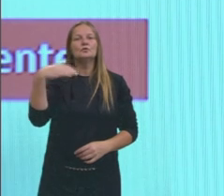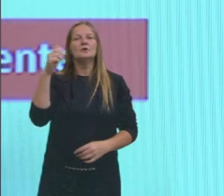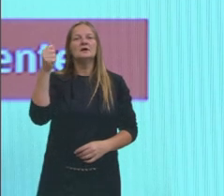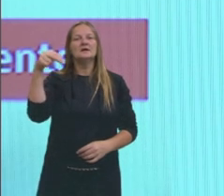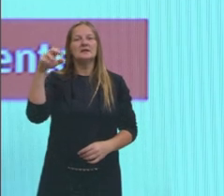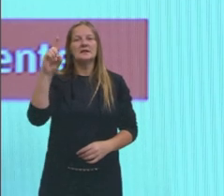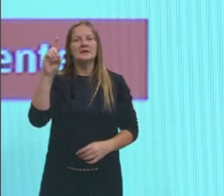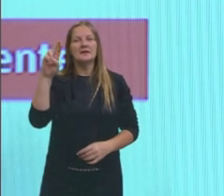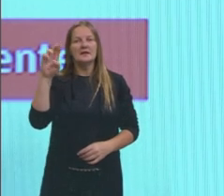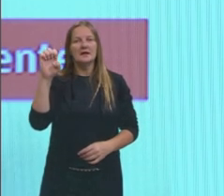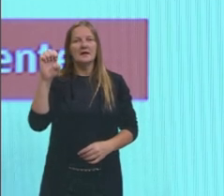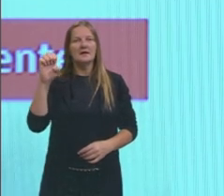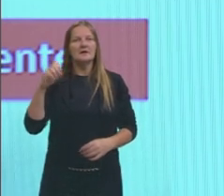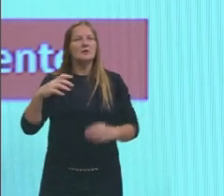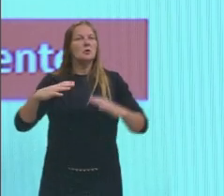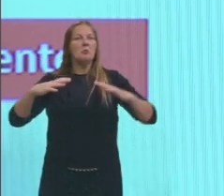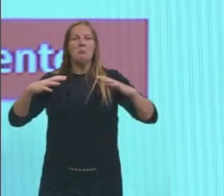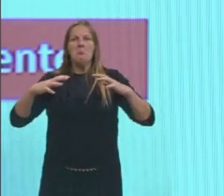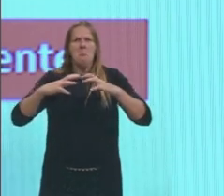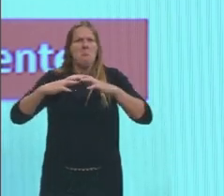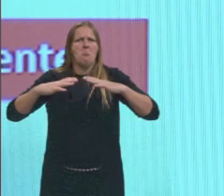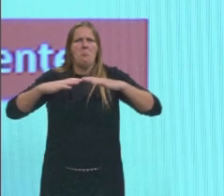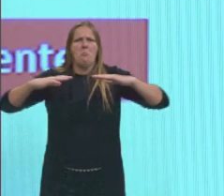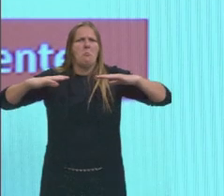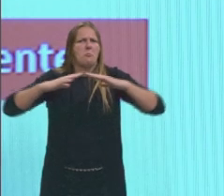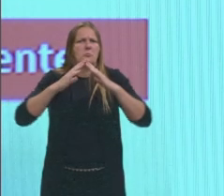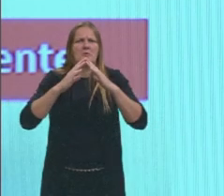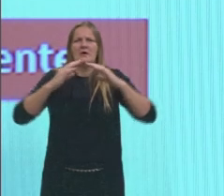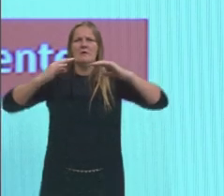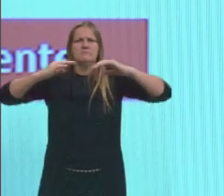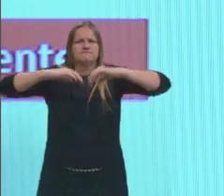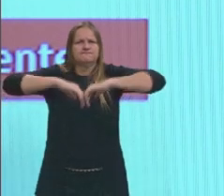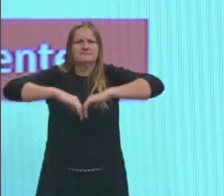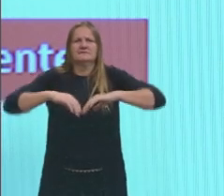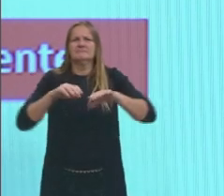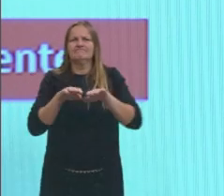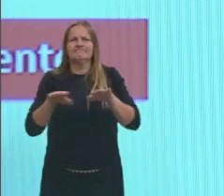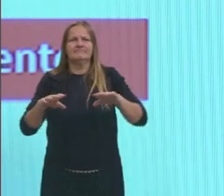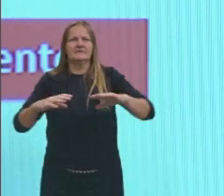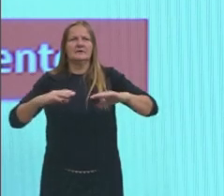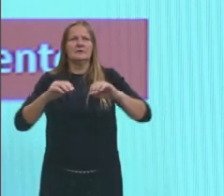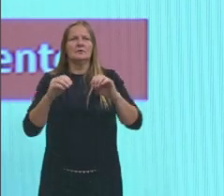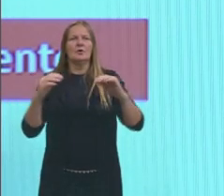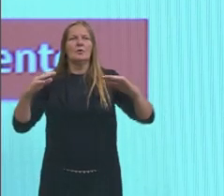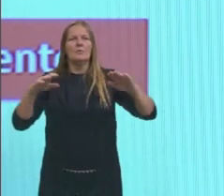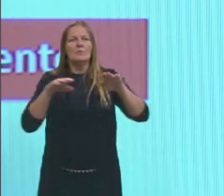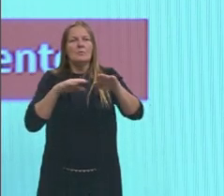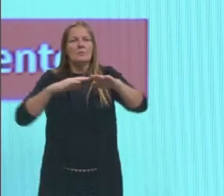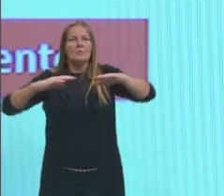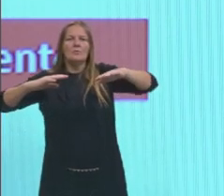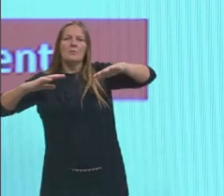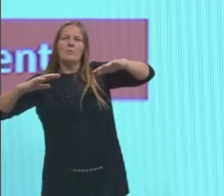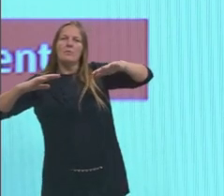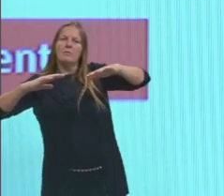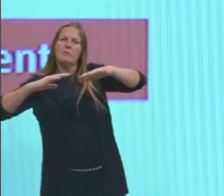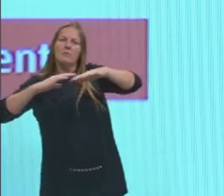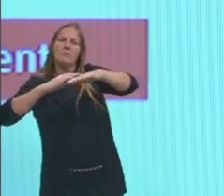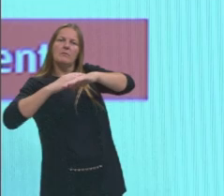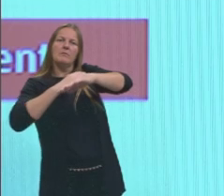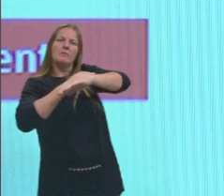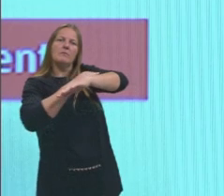tem intenção tão forte né tu tem alguns abalos sísmicos mas nada muito forte aí então